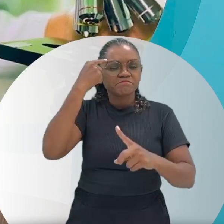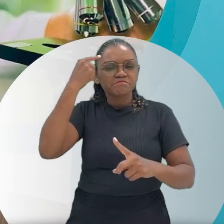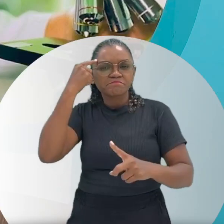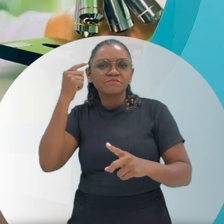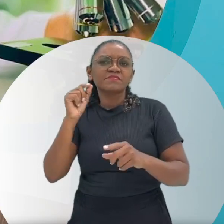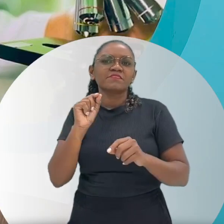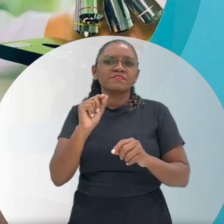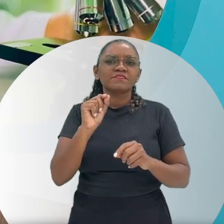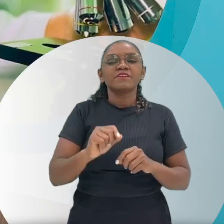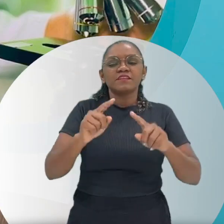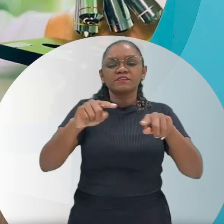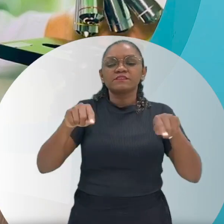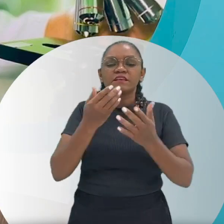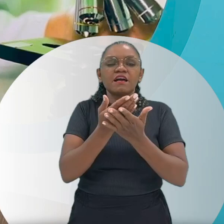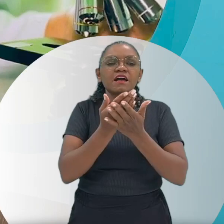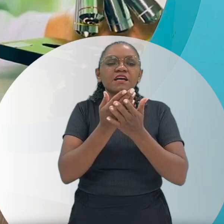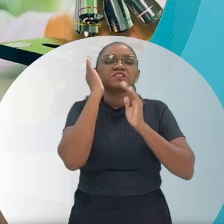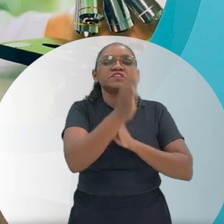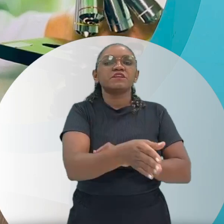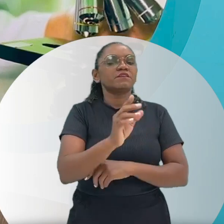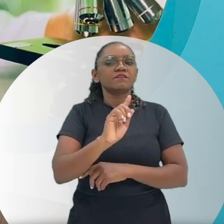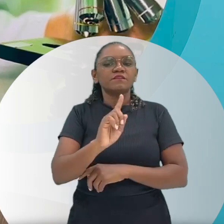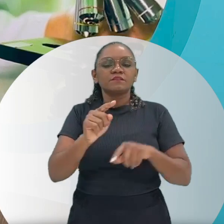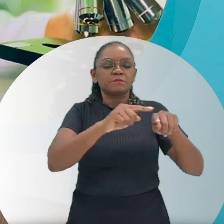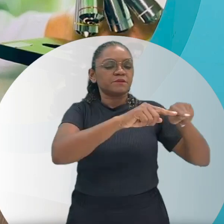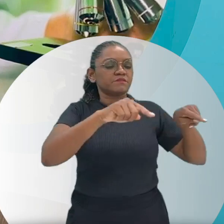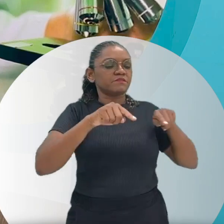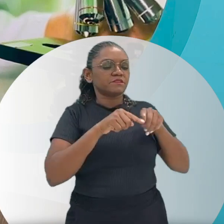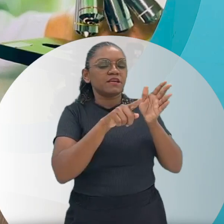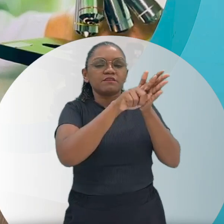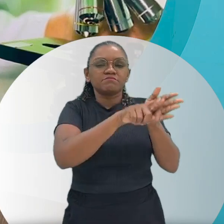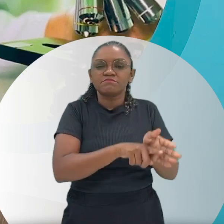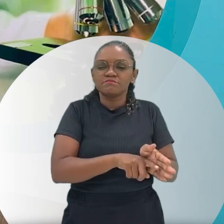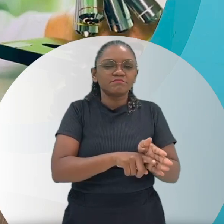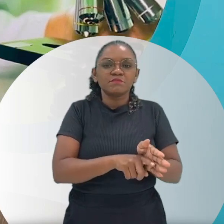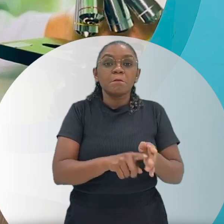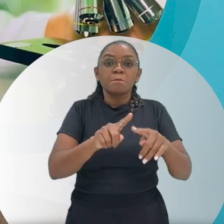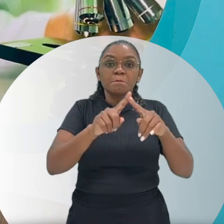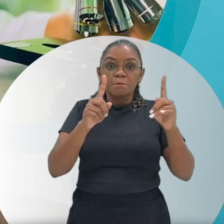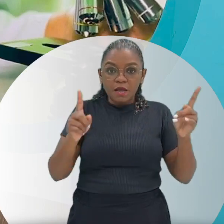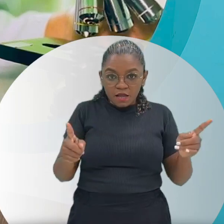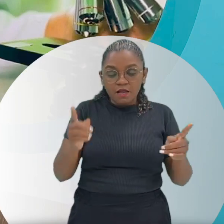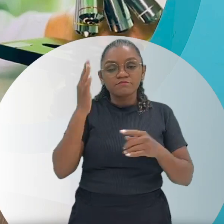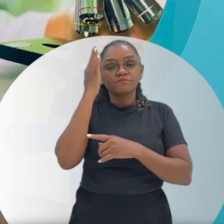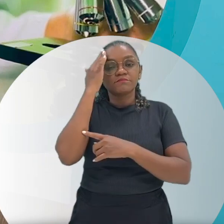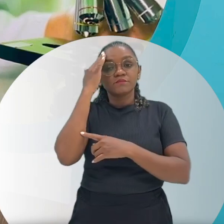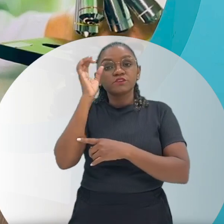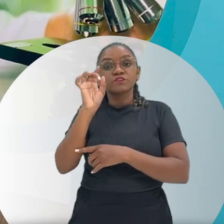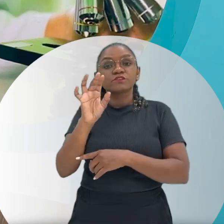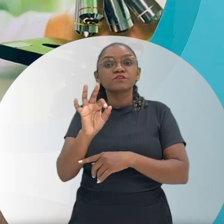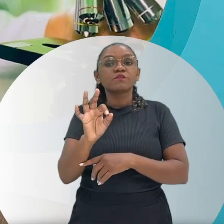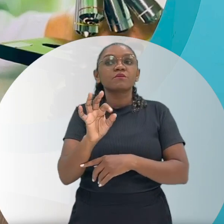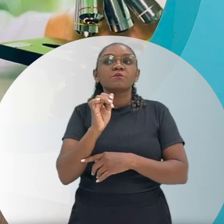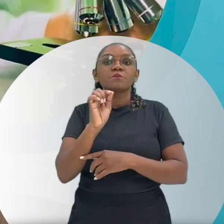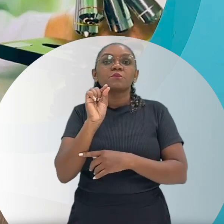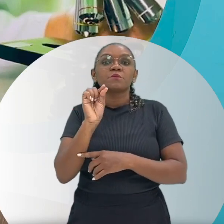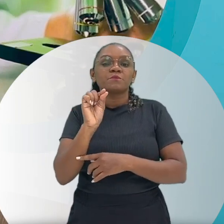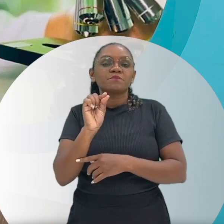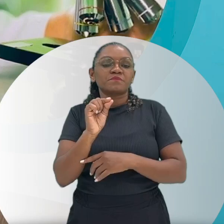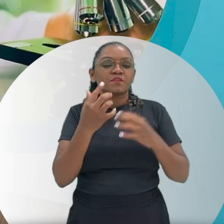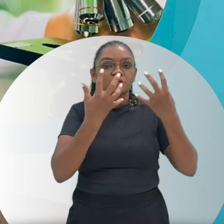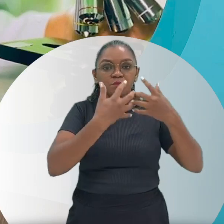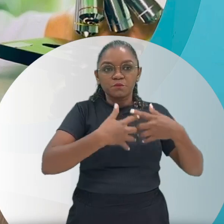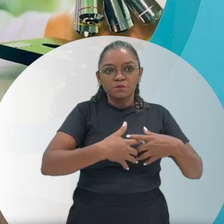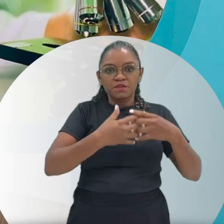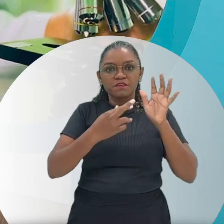dentro de sala de Sim, aulas ou dentro de um laboratório fazendo pesquisa não seja, mas eu acho que você está ali levando o nome da instituição,